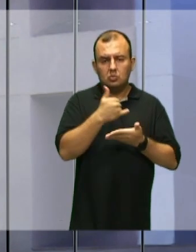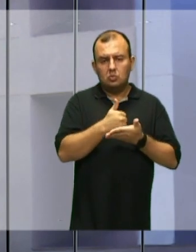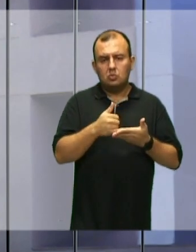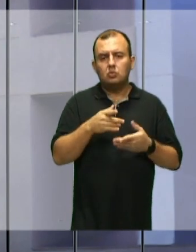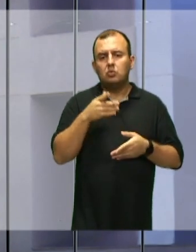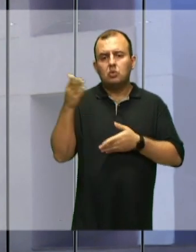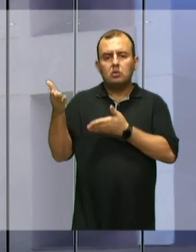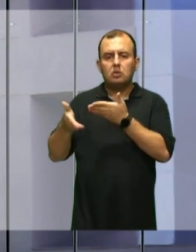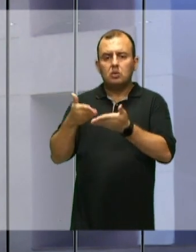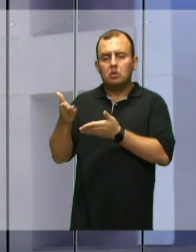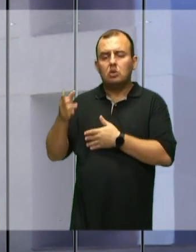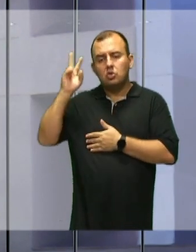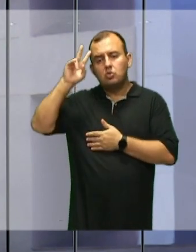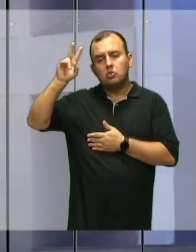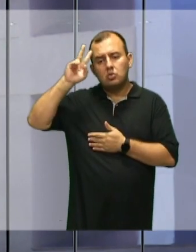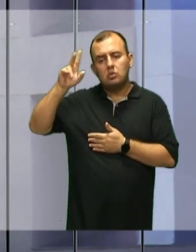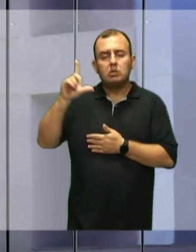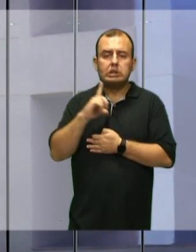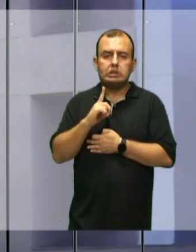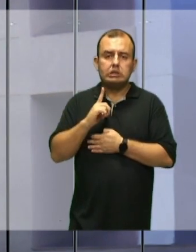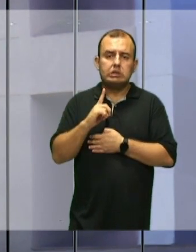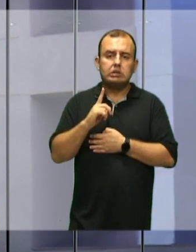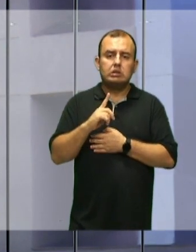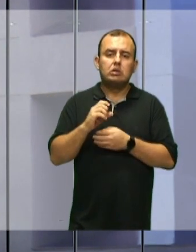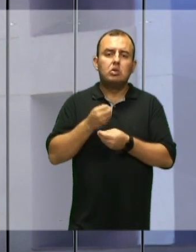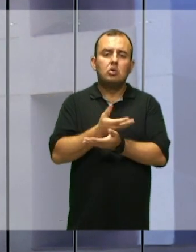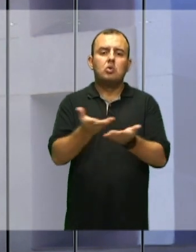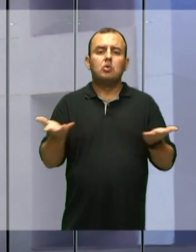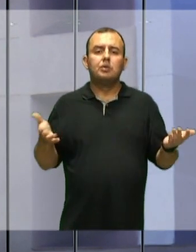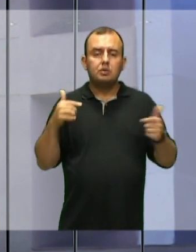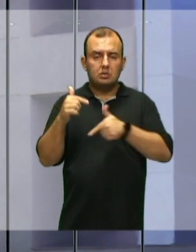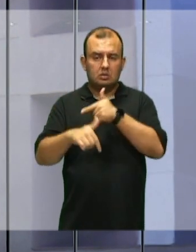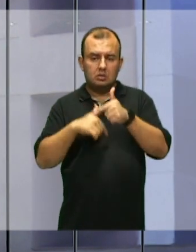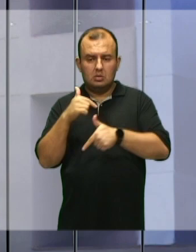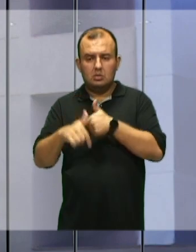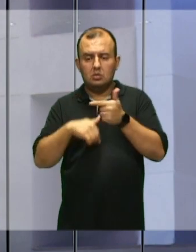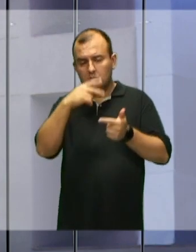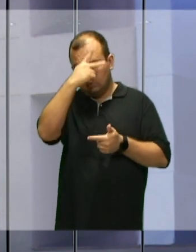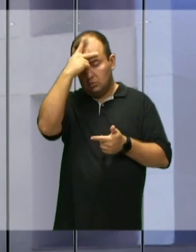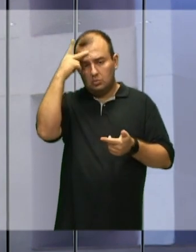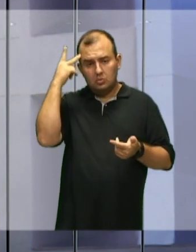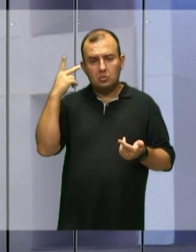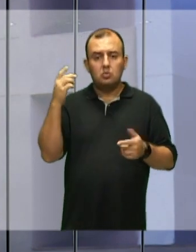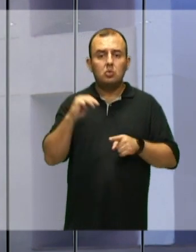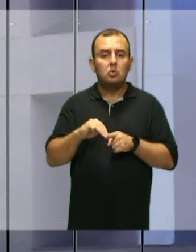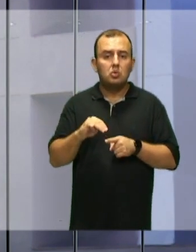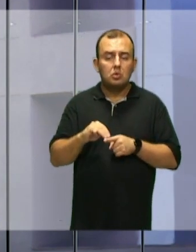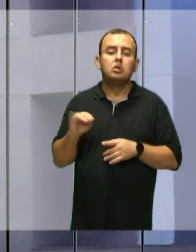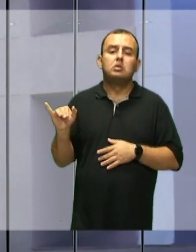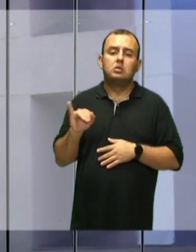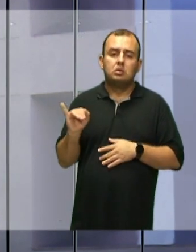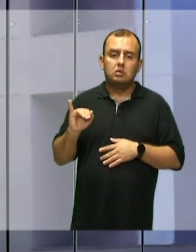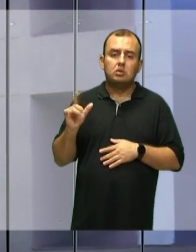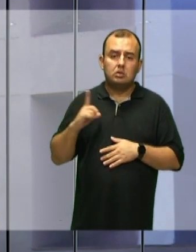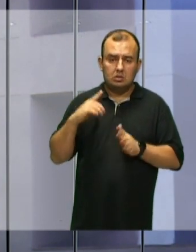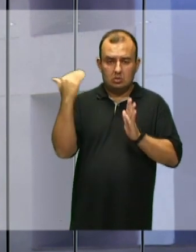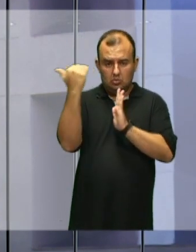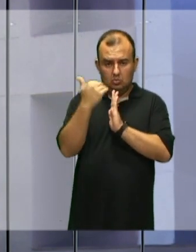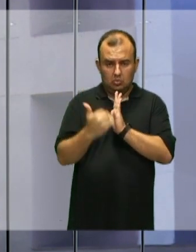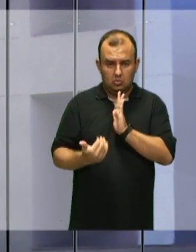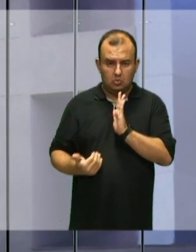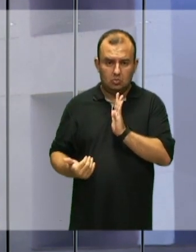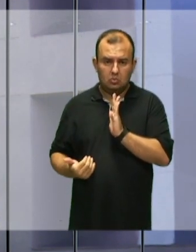terapêutica Qual o histórico Que nós conhecemos na cidade da oferta de emprego para essas pessoas do município o município tem algum programa